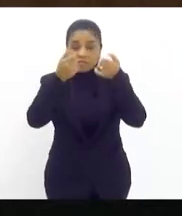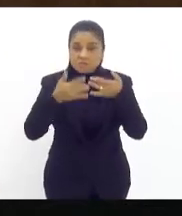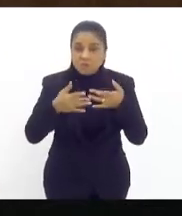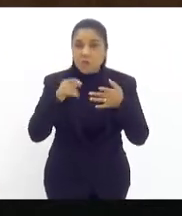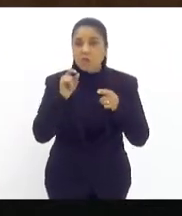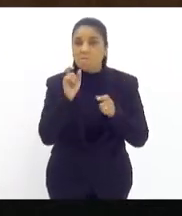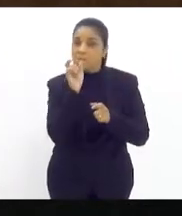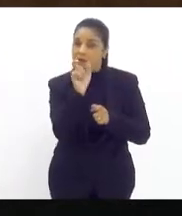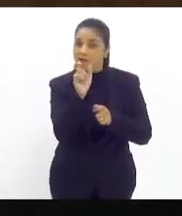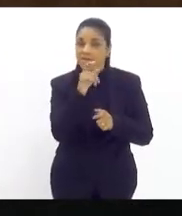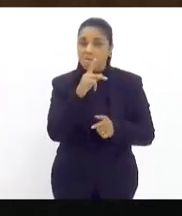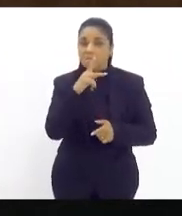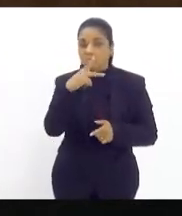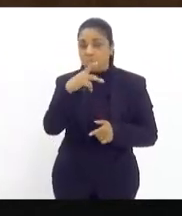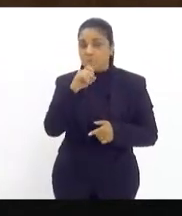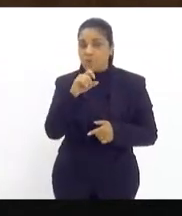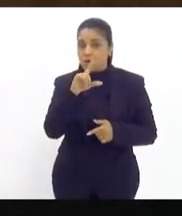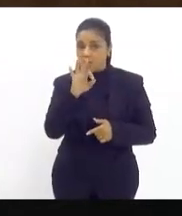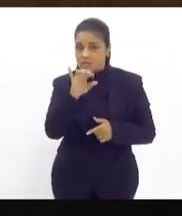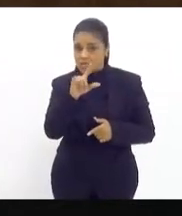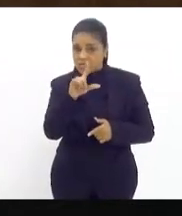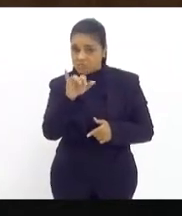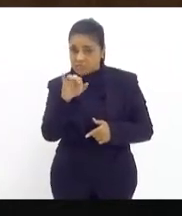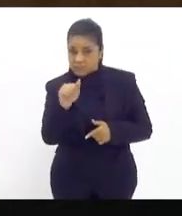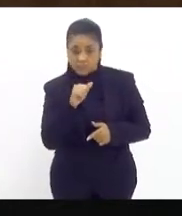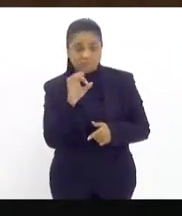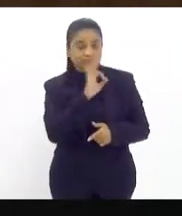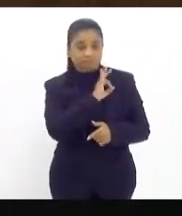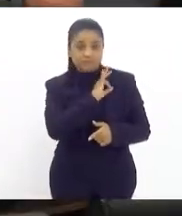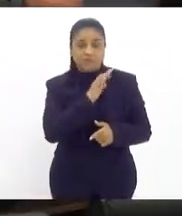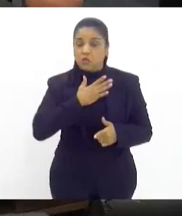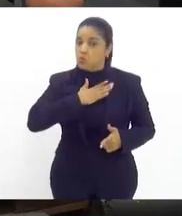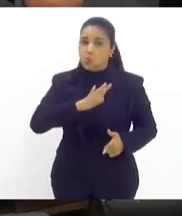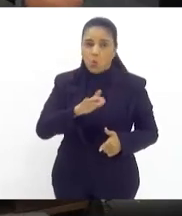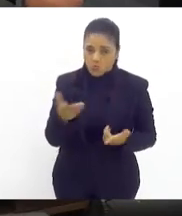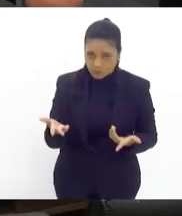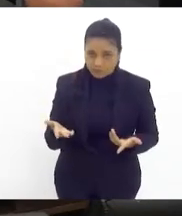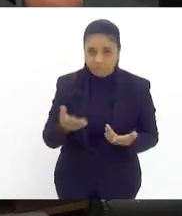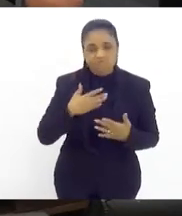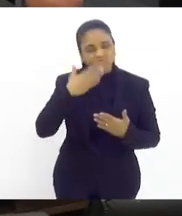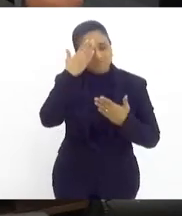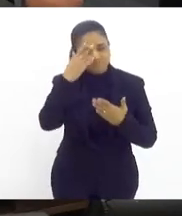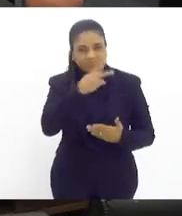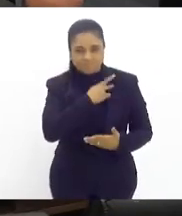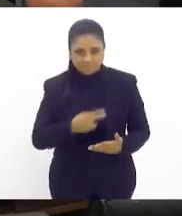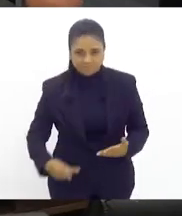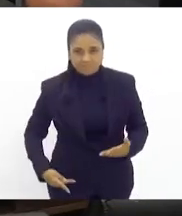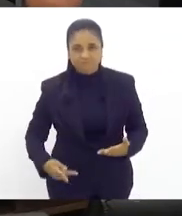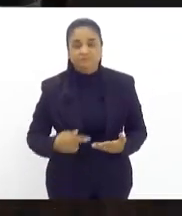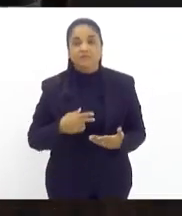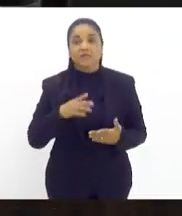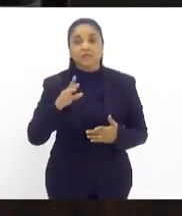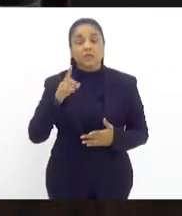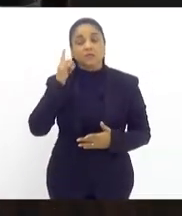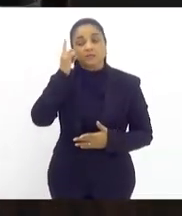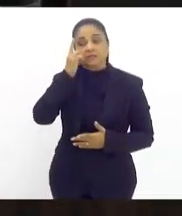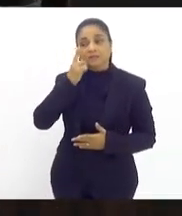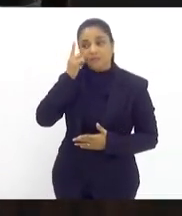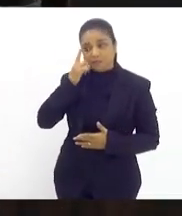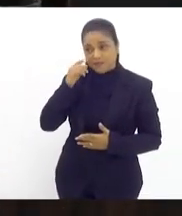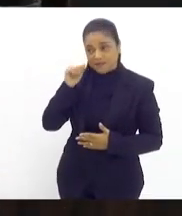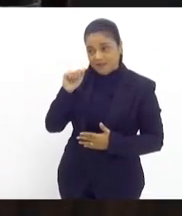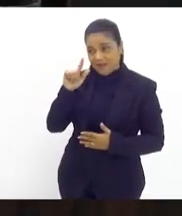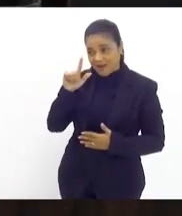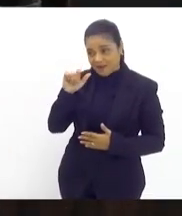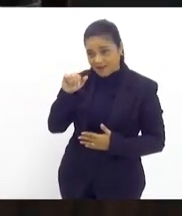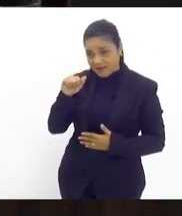armadas eles tem ojeriza isso obrigado senhora presidente presidente eu tenho falado que